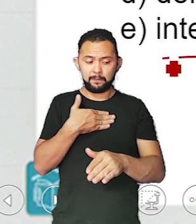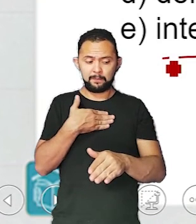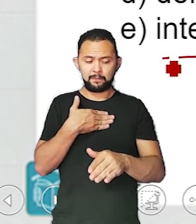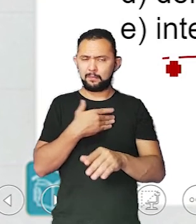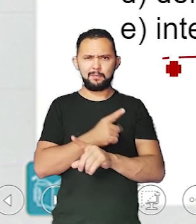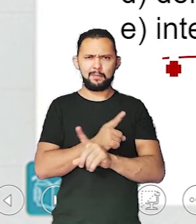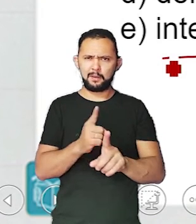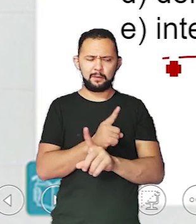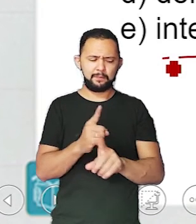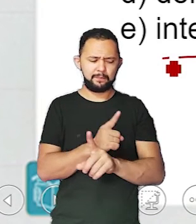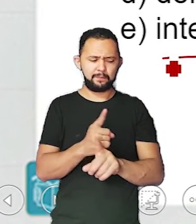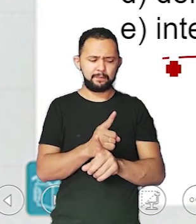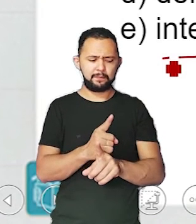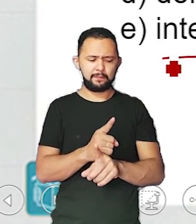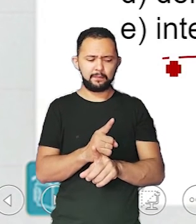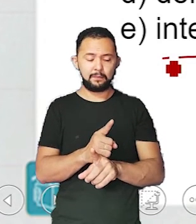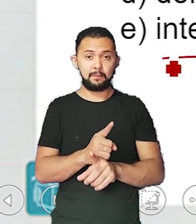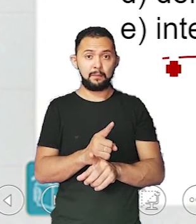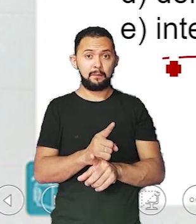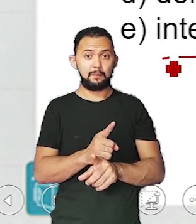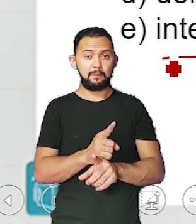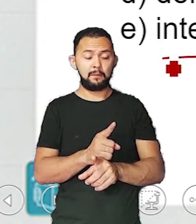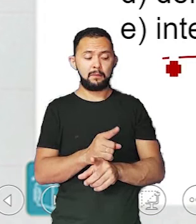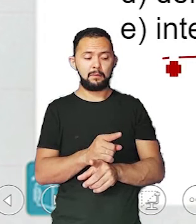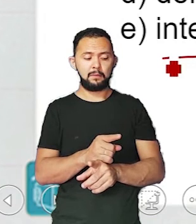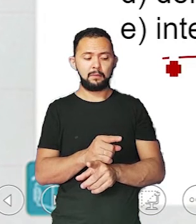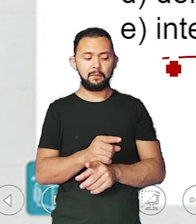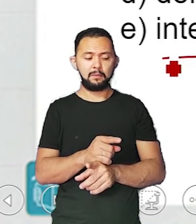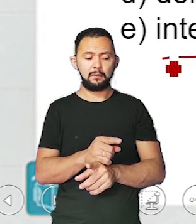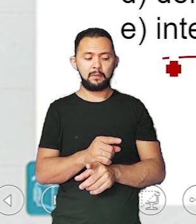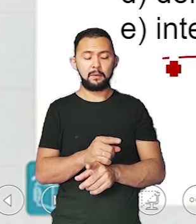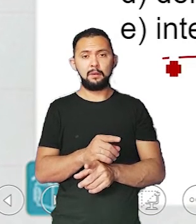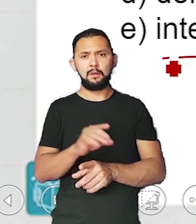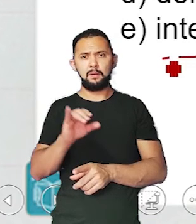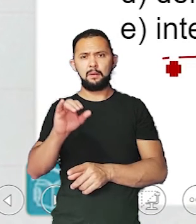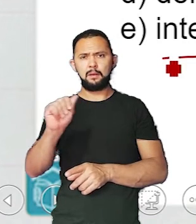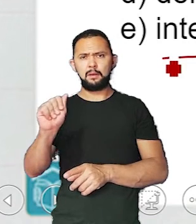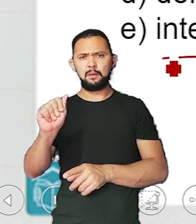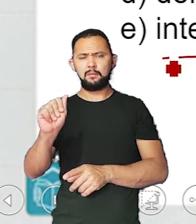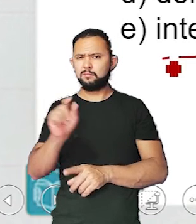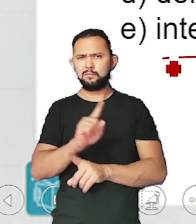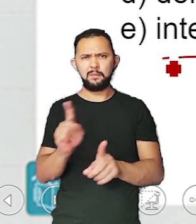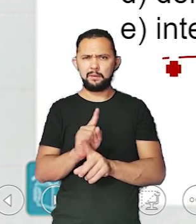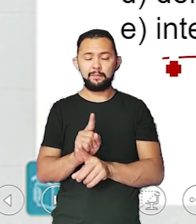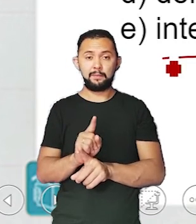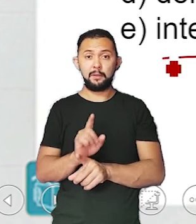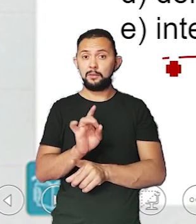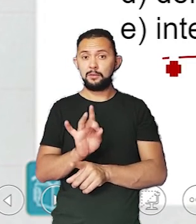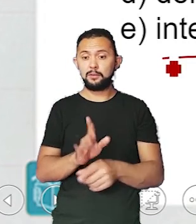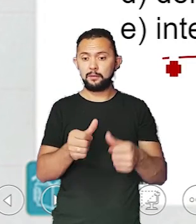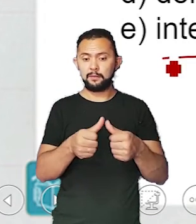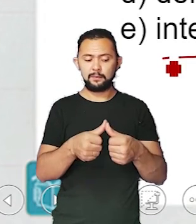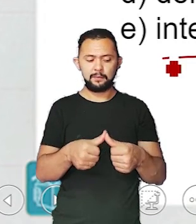cujo seria, às vezes, dá mais uma relação de posse, né? Ok? Indefinido também não, né? Indefinido não, né?